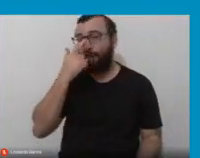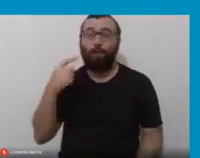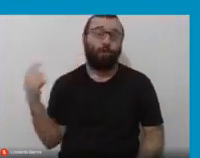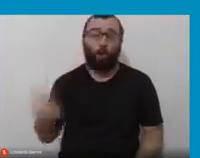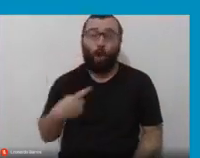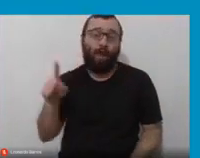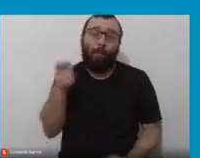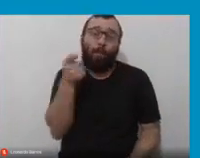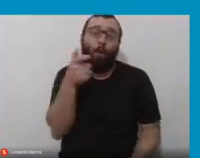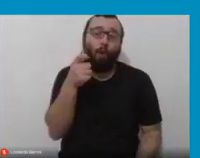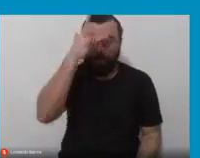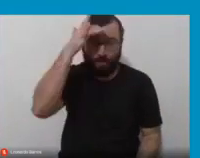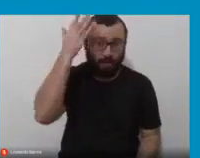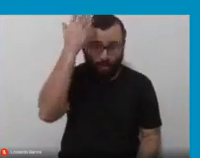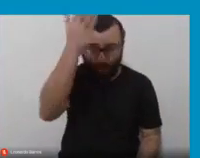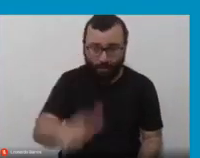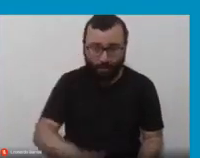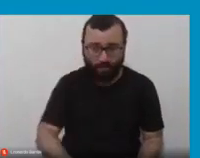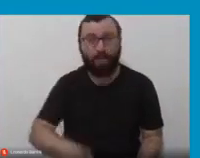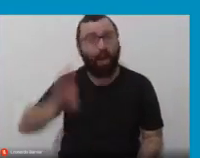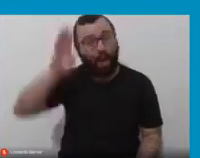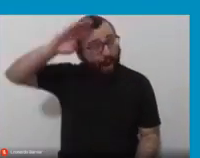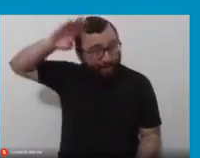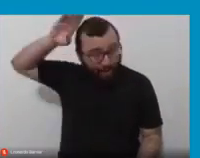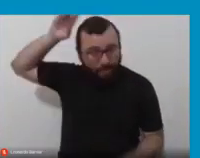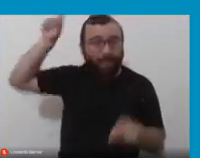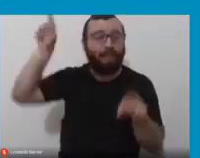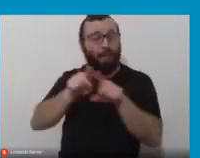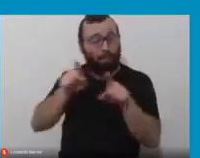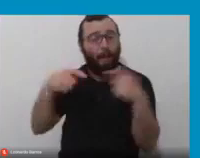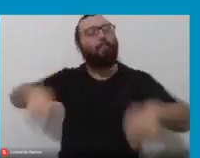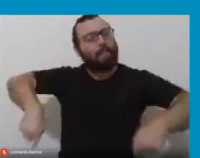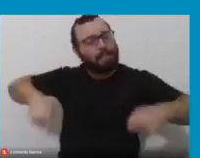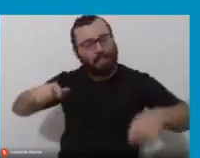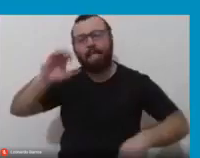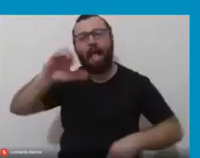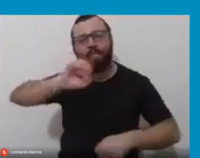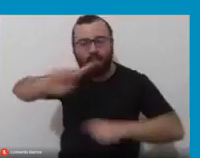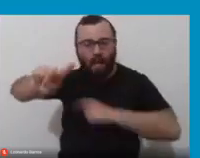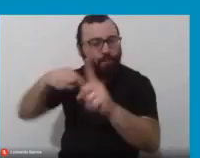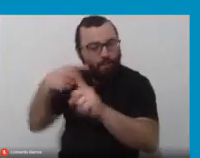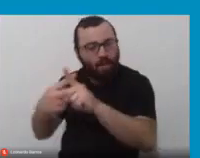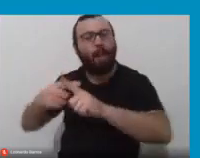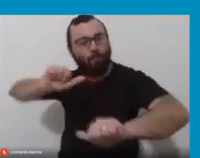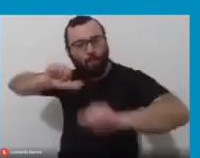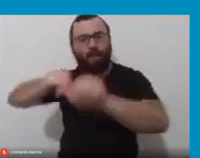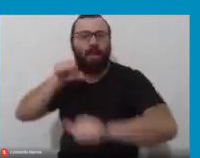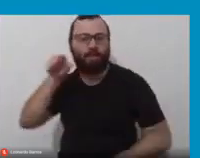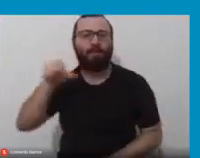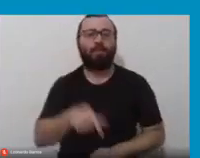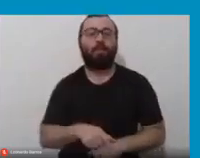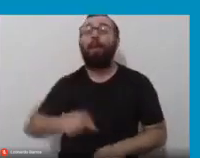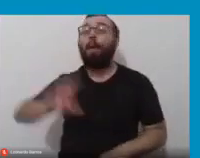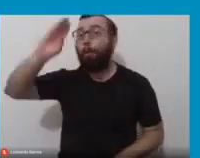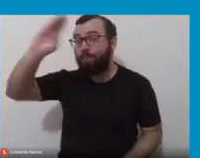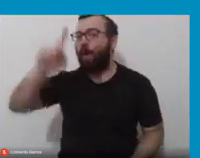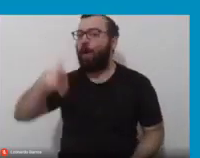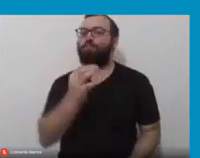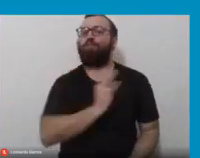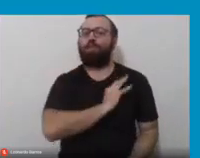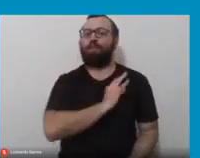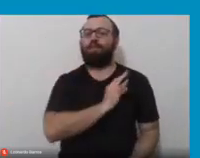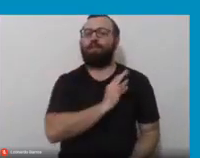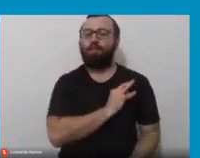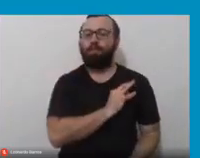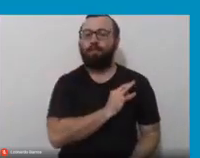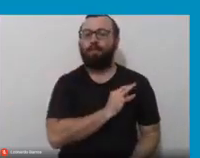significativamente, desde a academia, que a gente também tem que ter ações afirmativas para transformar isso, mas principalmente da polícia, que mesmo